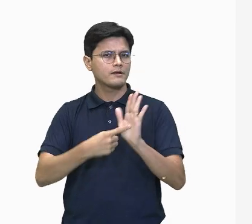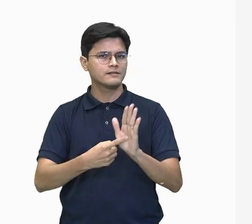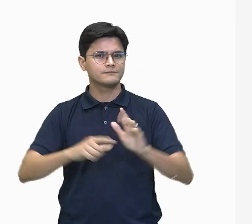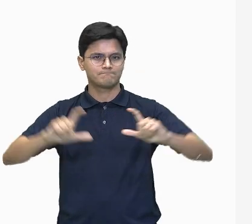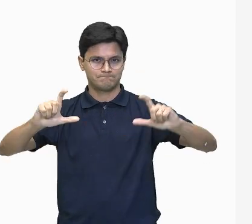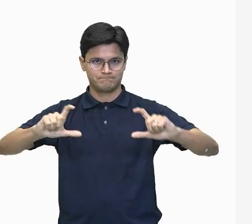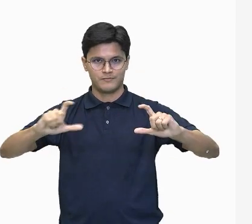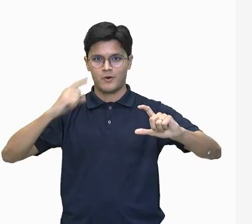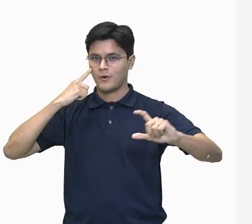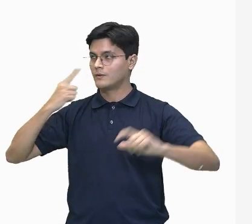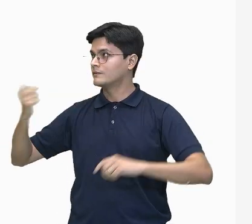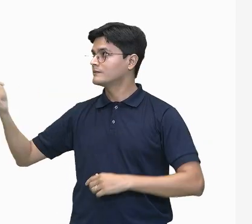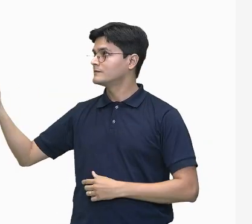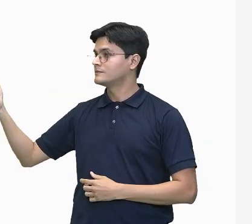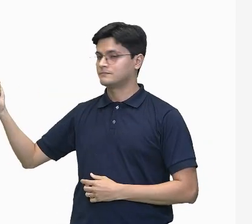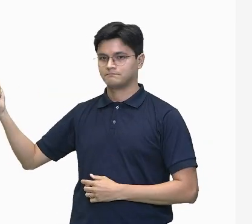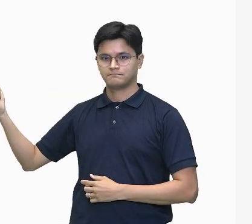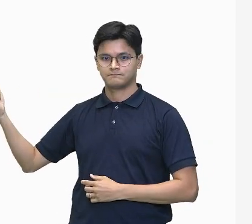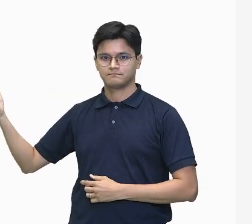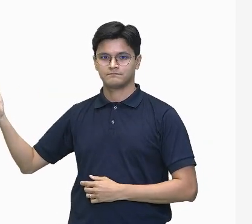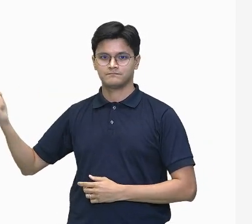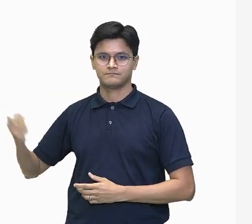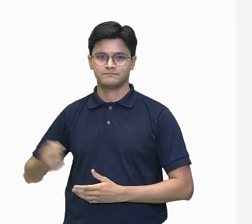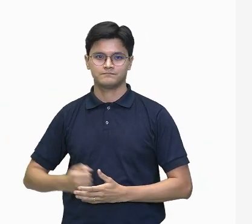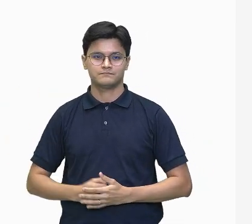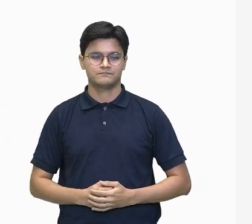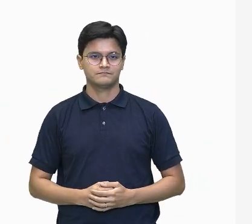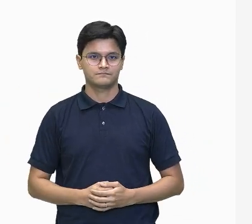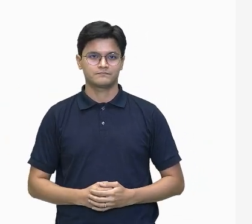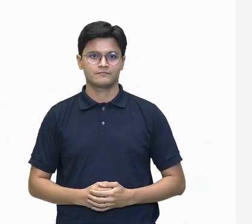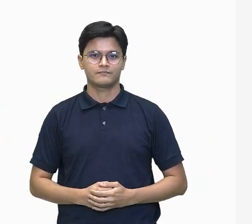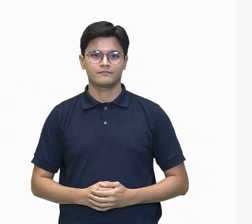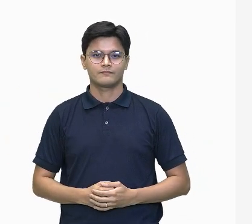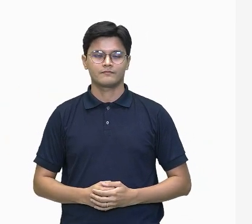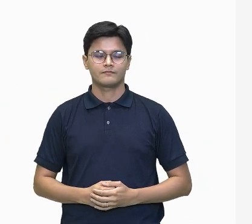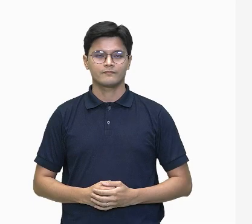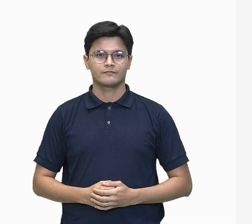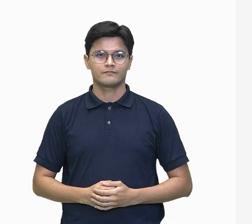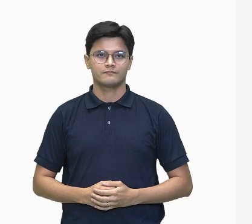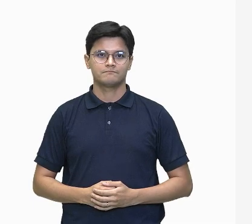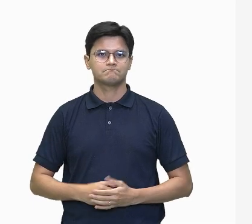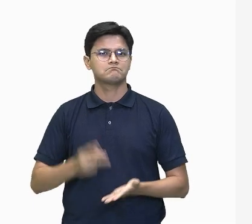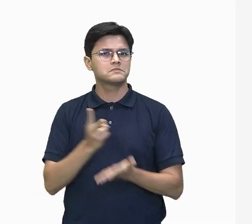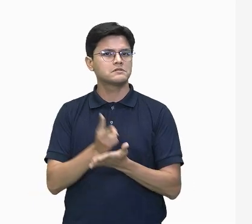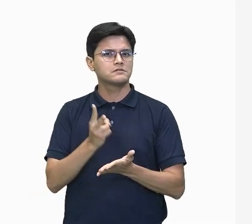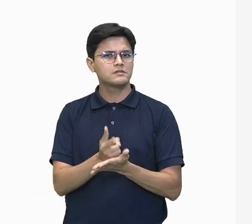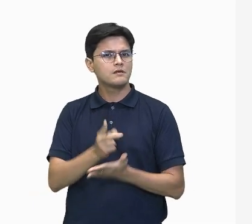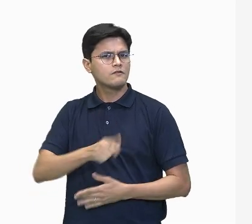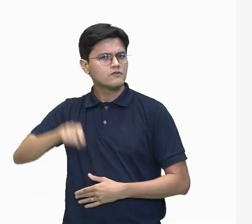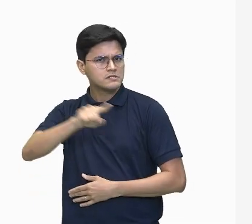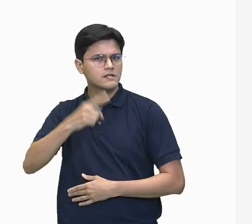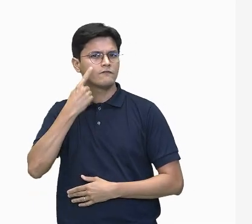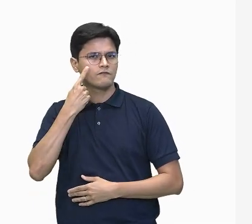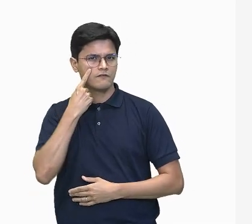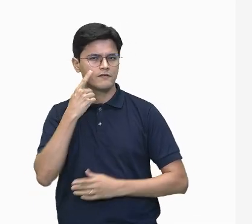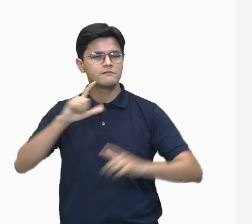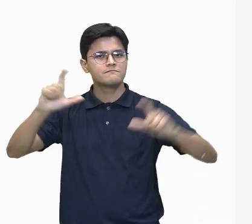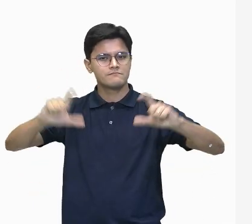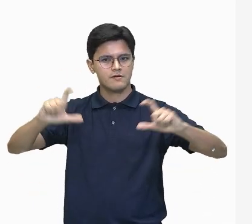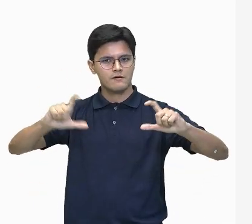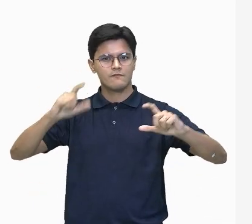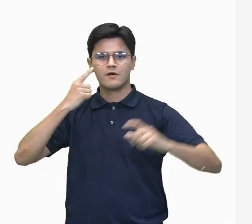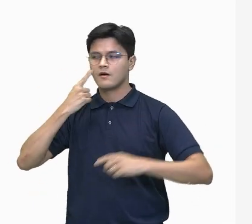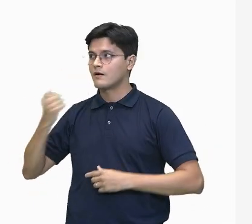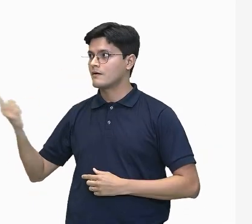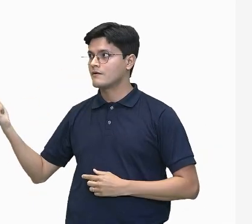uma expressão, tá? Que toda vez que vocês observarem essa expressão, deve ficar